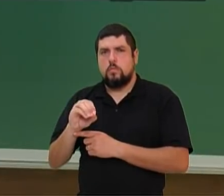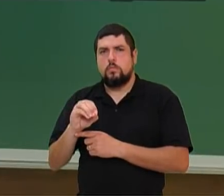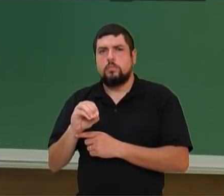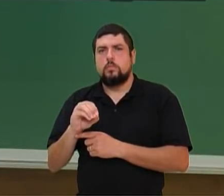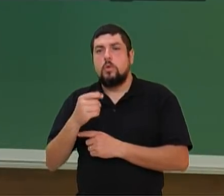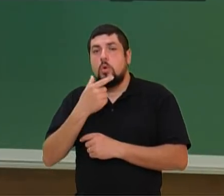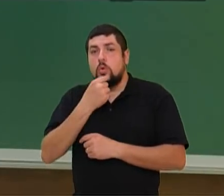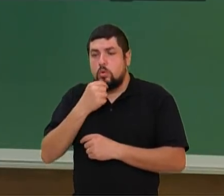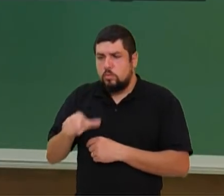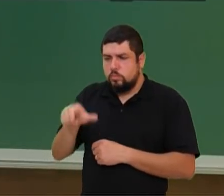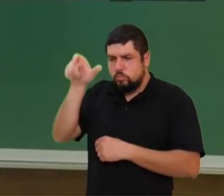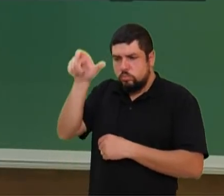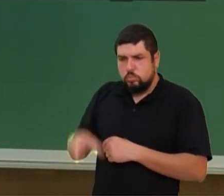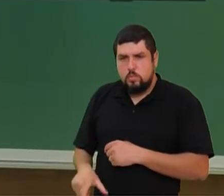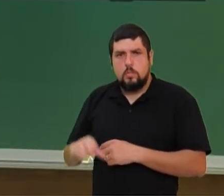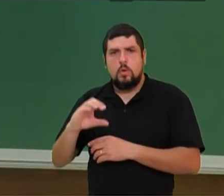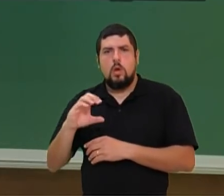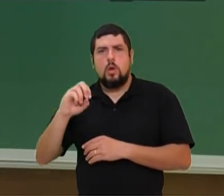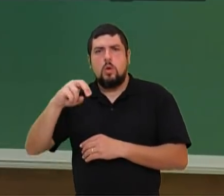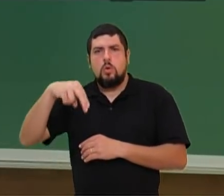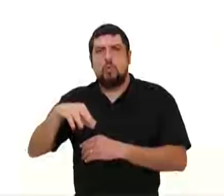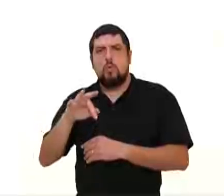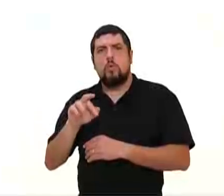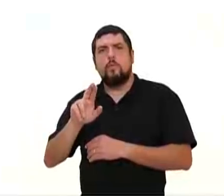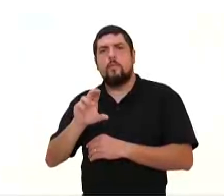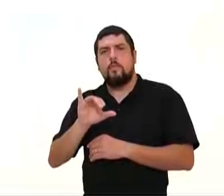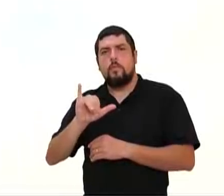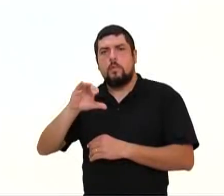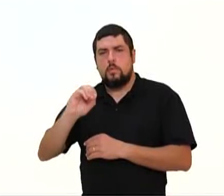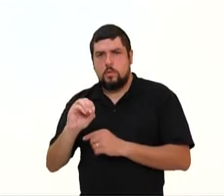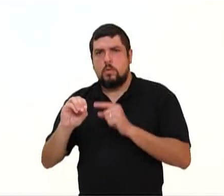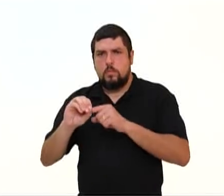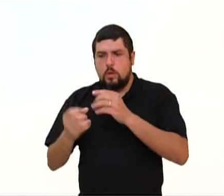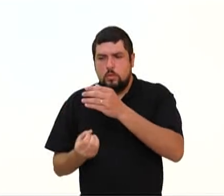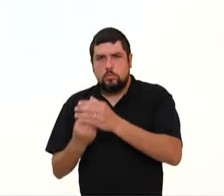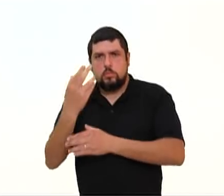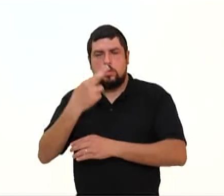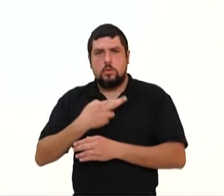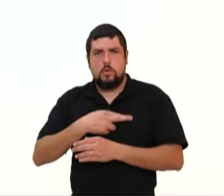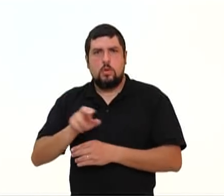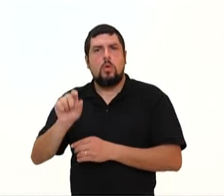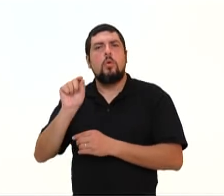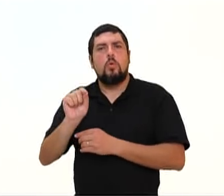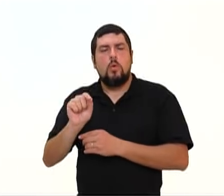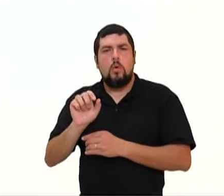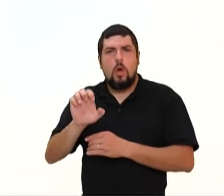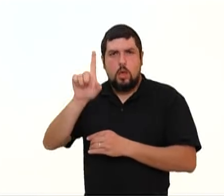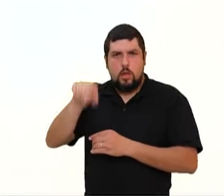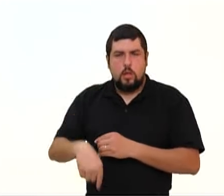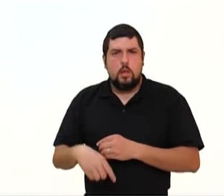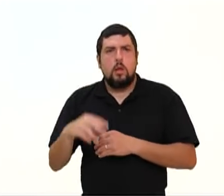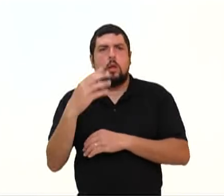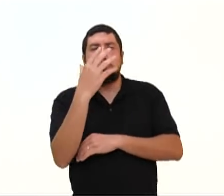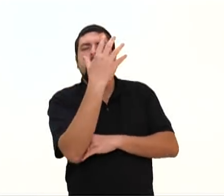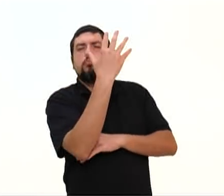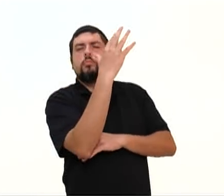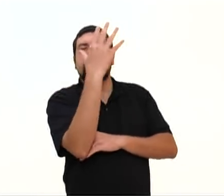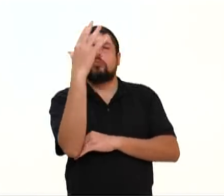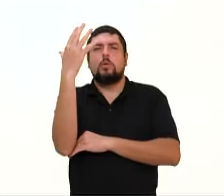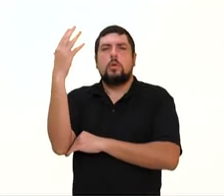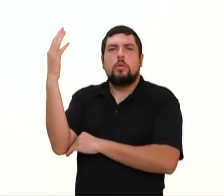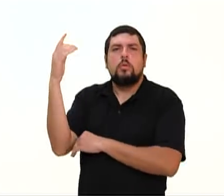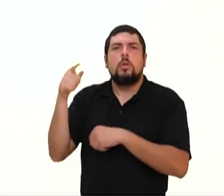que seria o fundador dessa religião, era que a natureza e o universo estão em